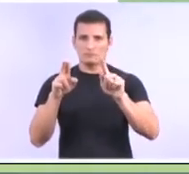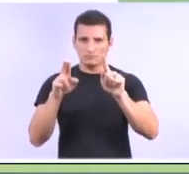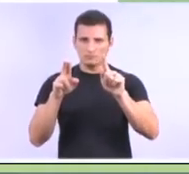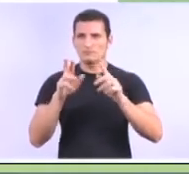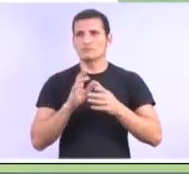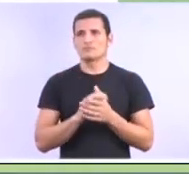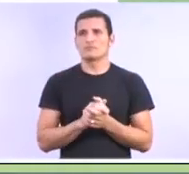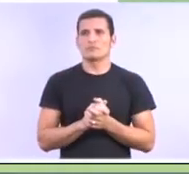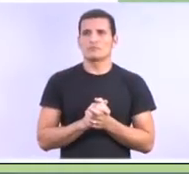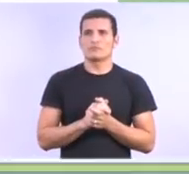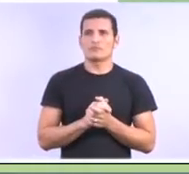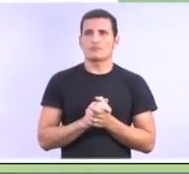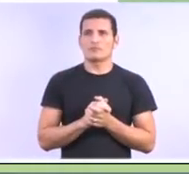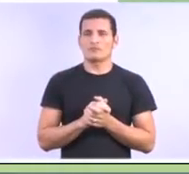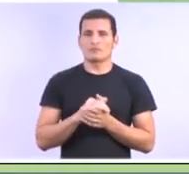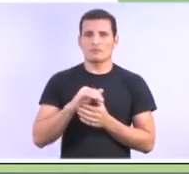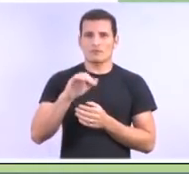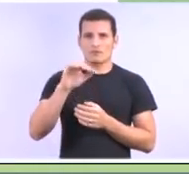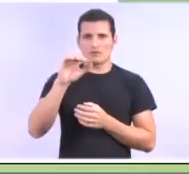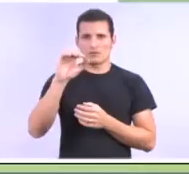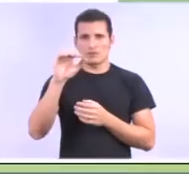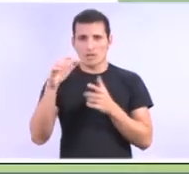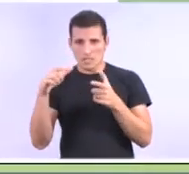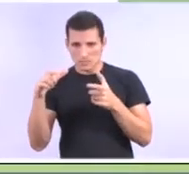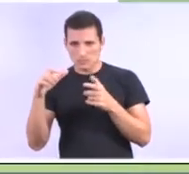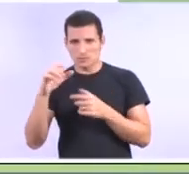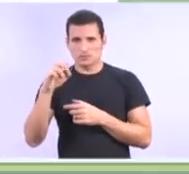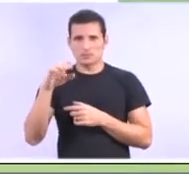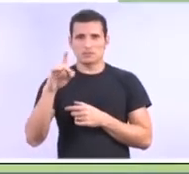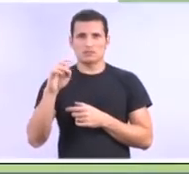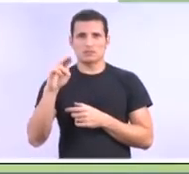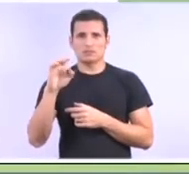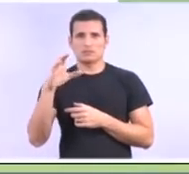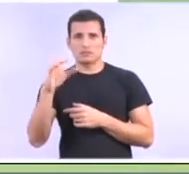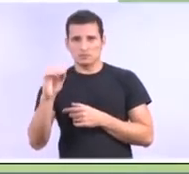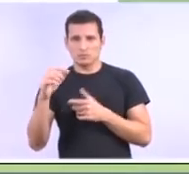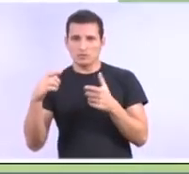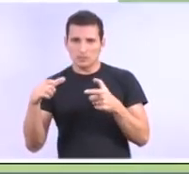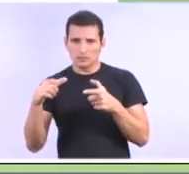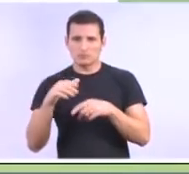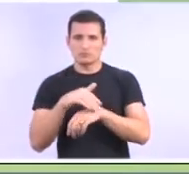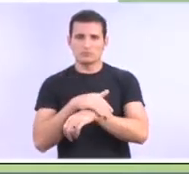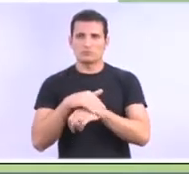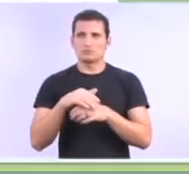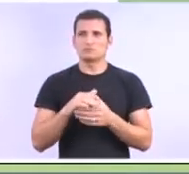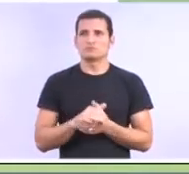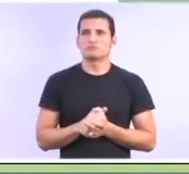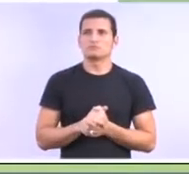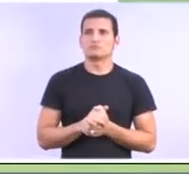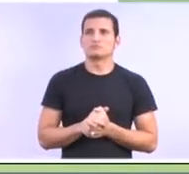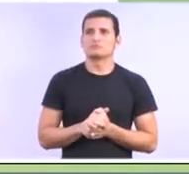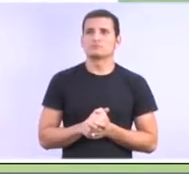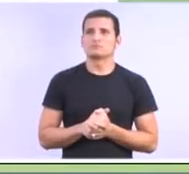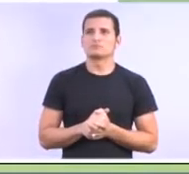do tipo string. Data. Olha, eu tirei o espaço. Renda familiar, olha, eu tirei espaço aqui, olha, não tem mais